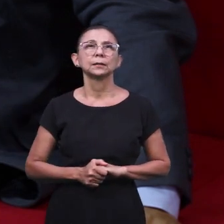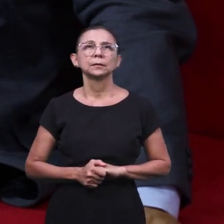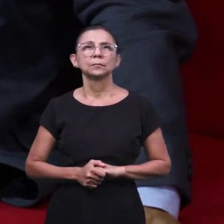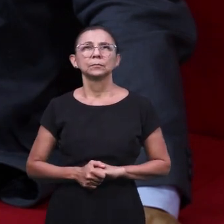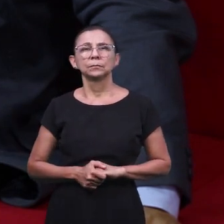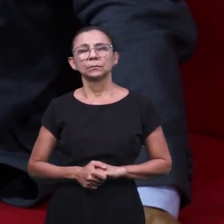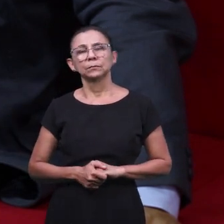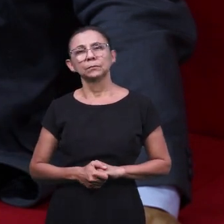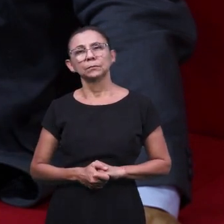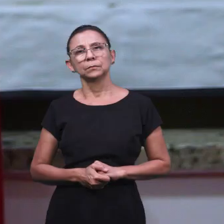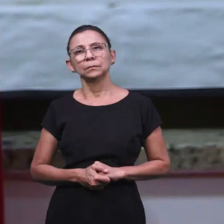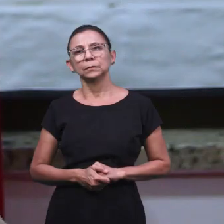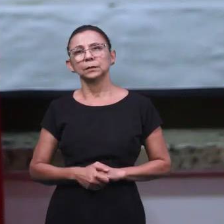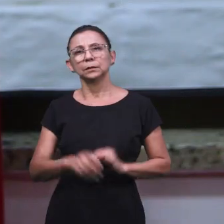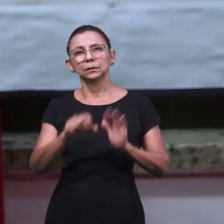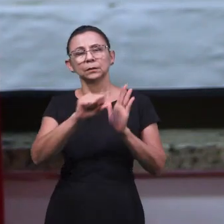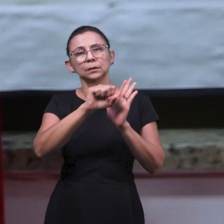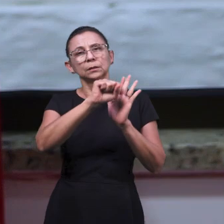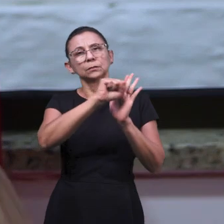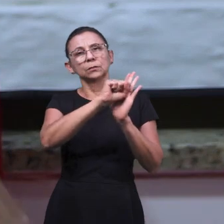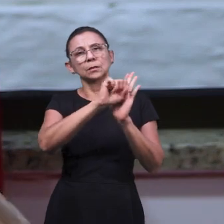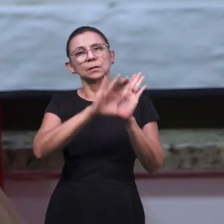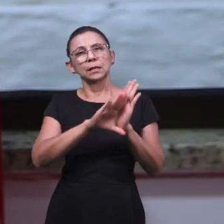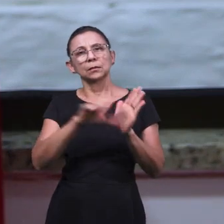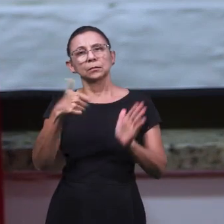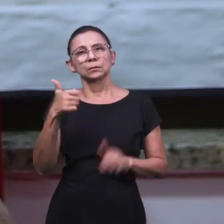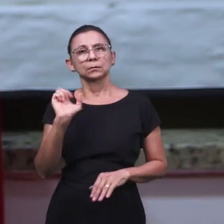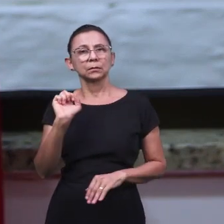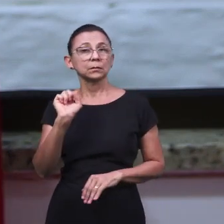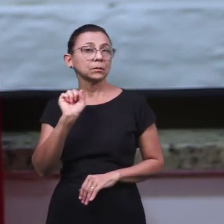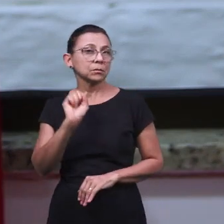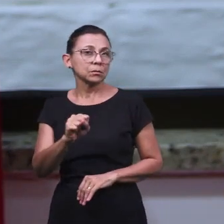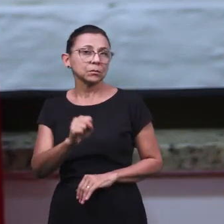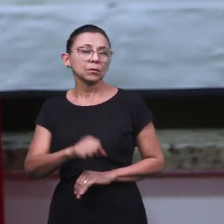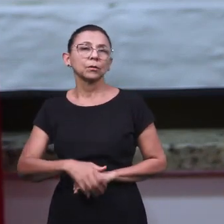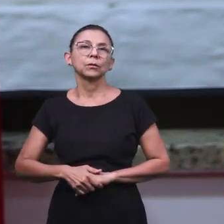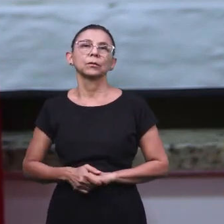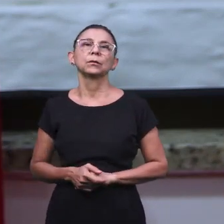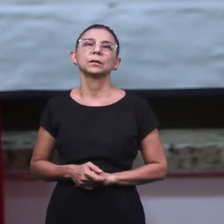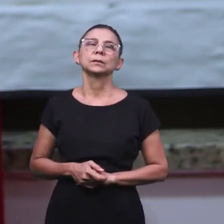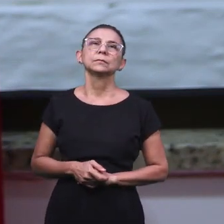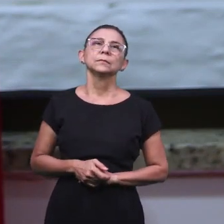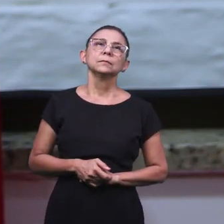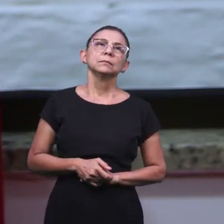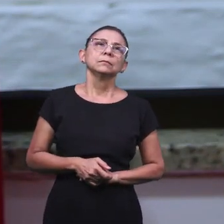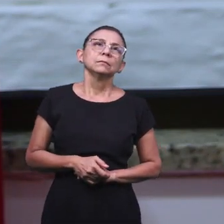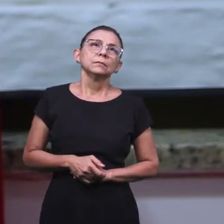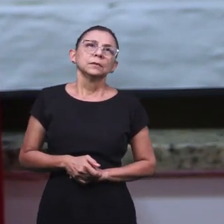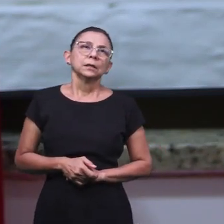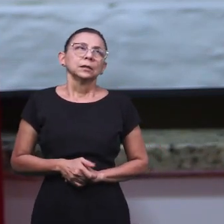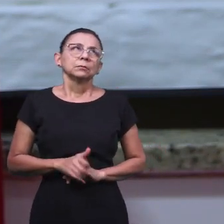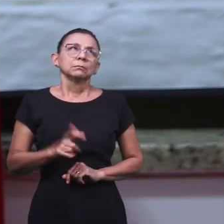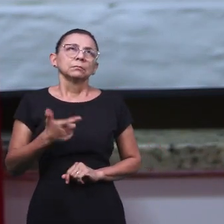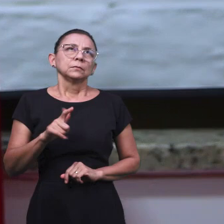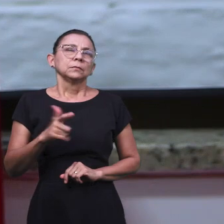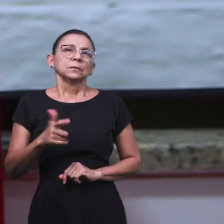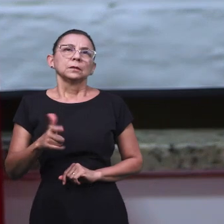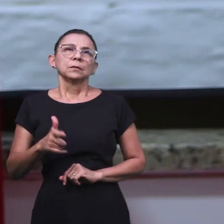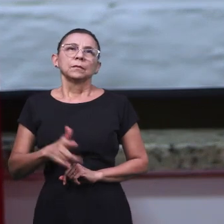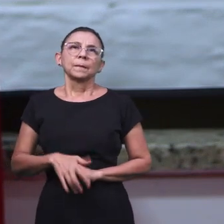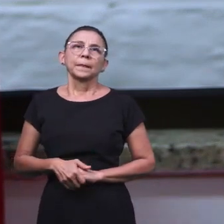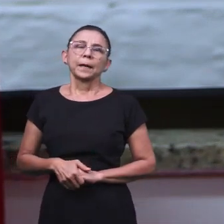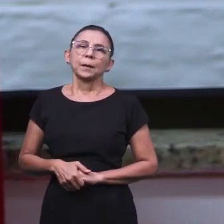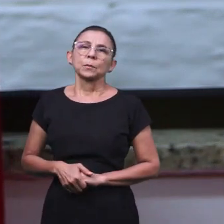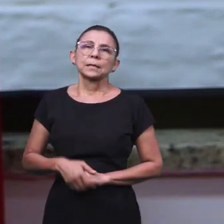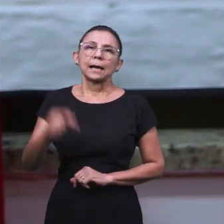século XVIII, né? Um pouco antes devia ter também algumas coisas, mas nós não temos, assim, no Brasil, nós não